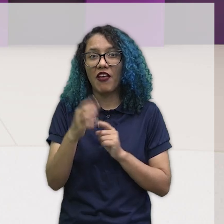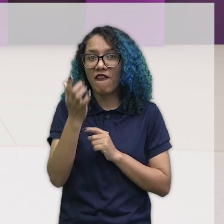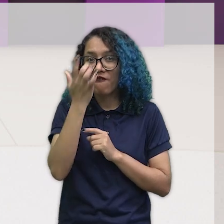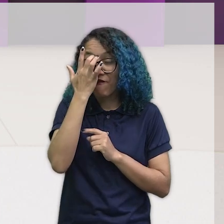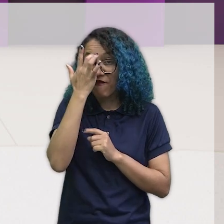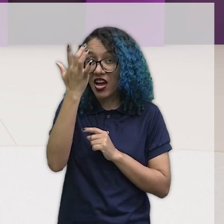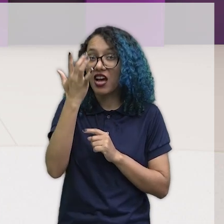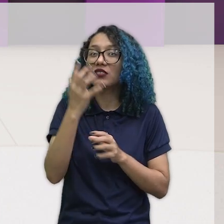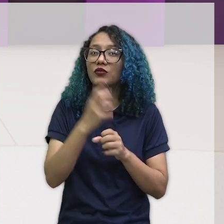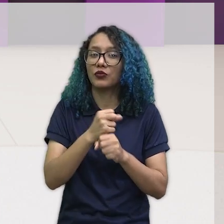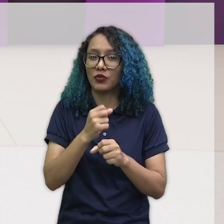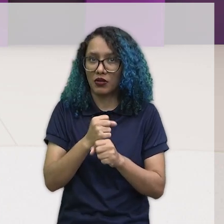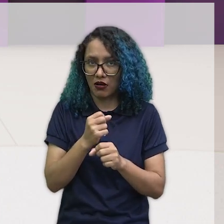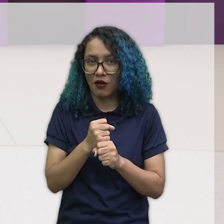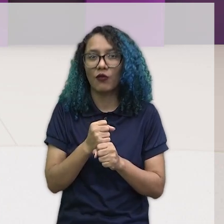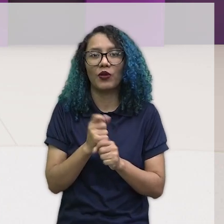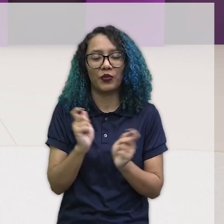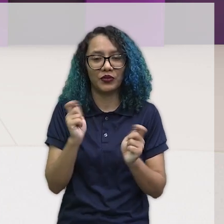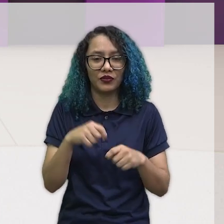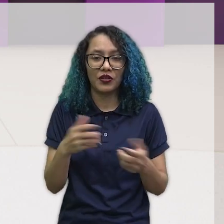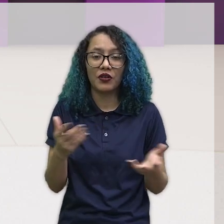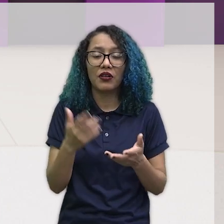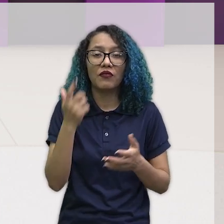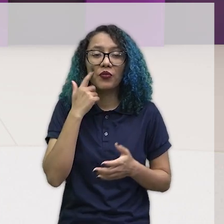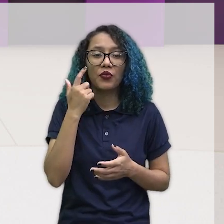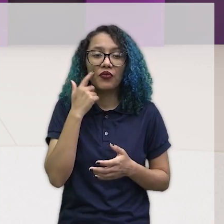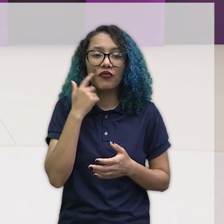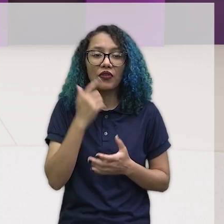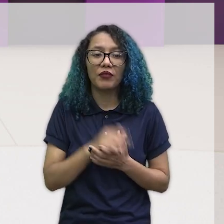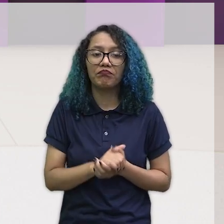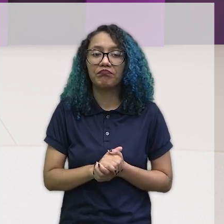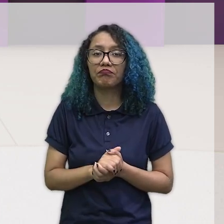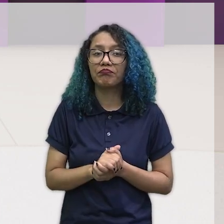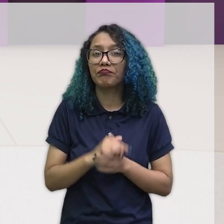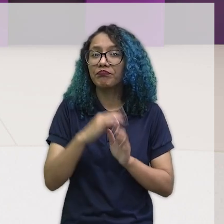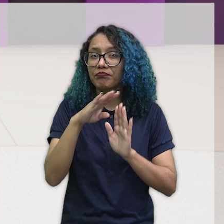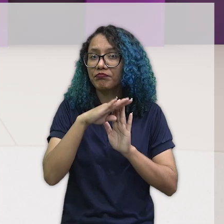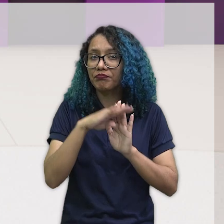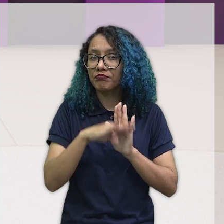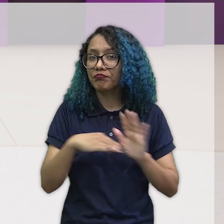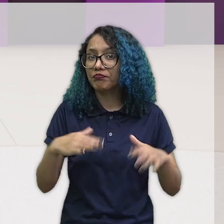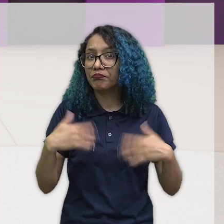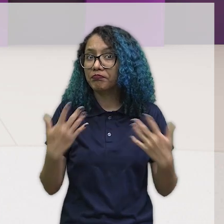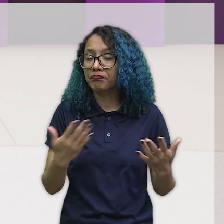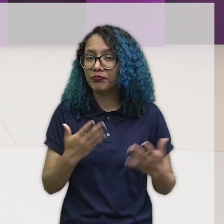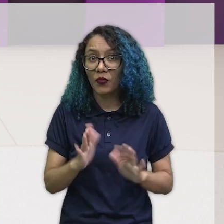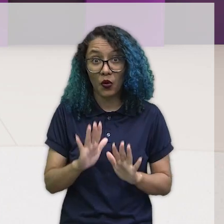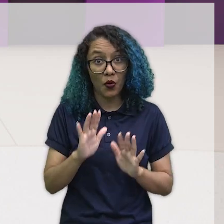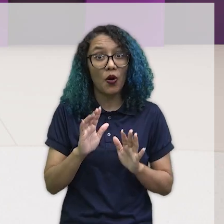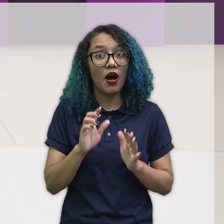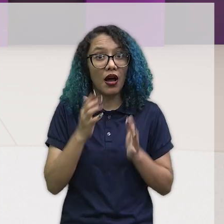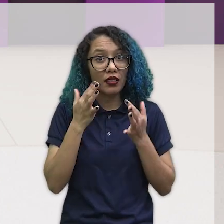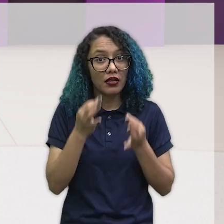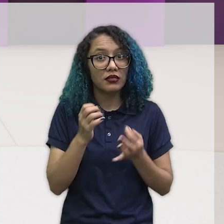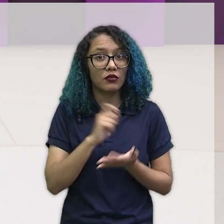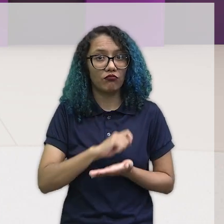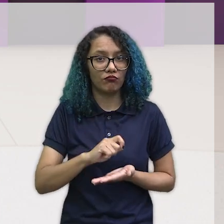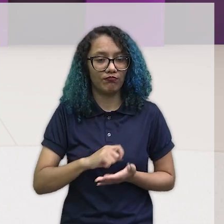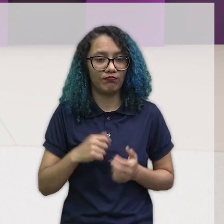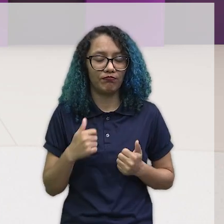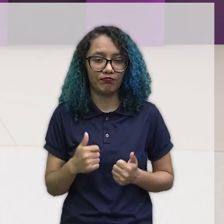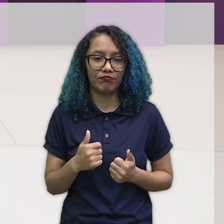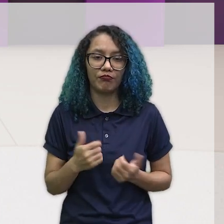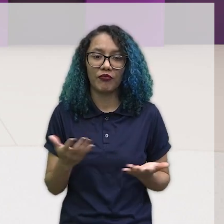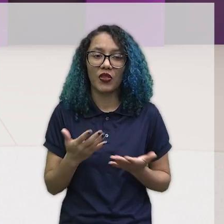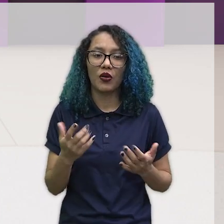na resolução de questões. Vamos então conhecer quais são essas propriedades, tudo bem? Prepare aí o seu caderno para anotação e vamos ver